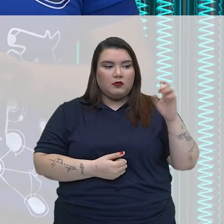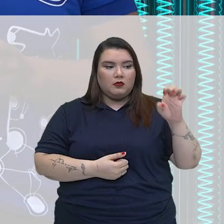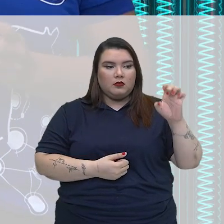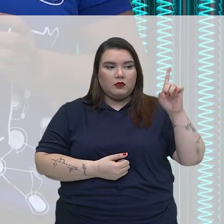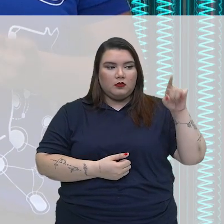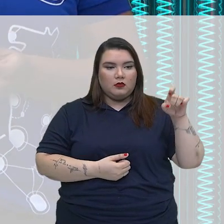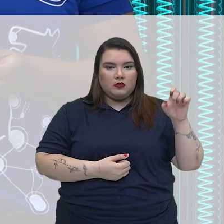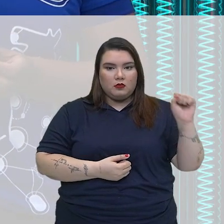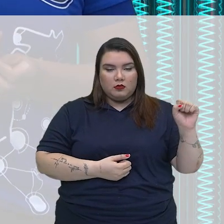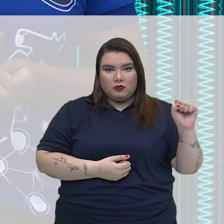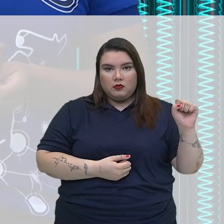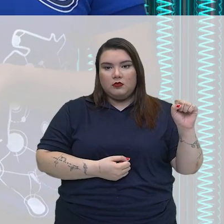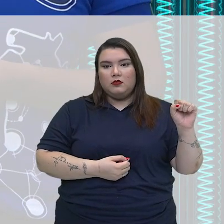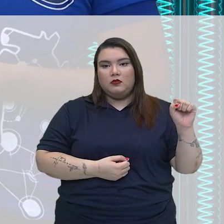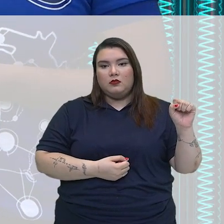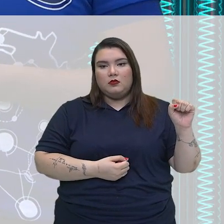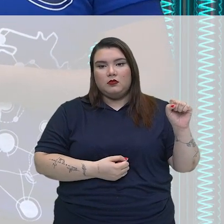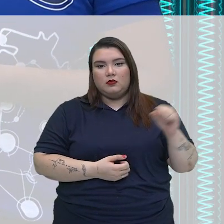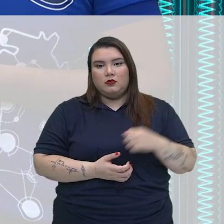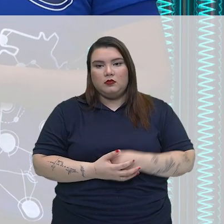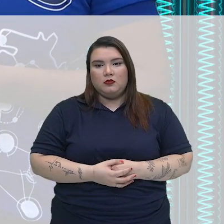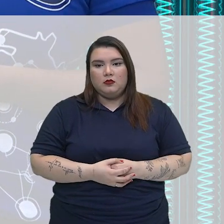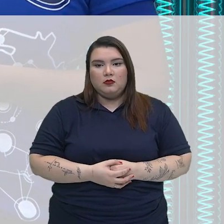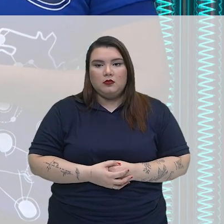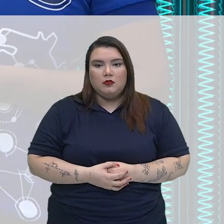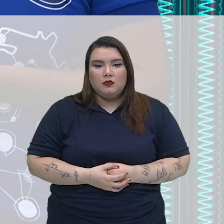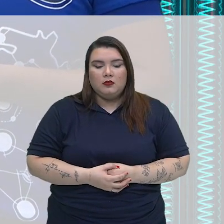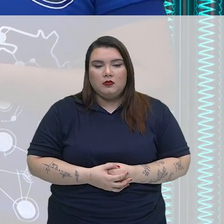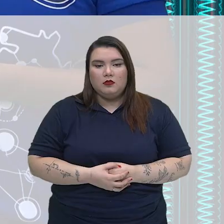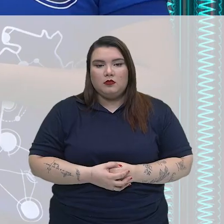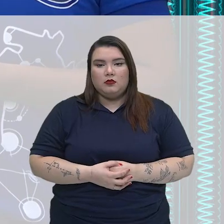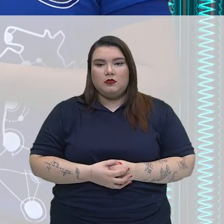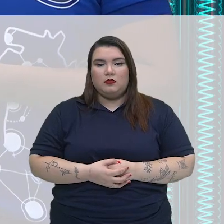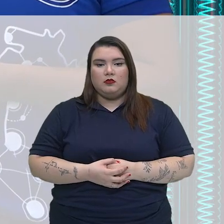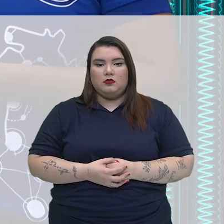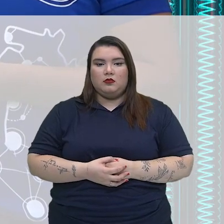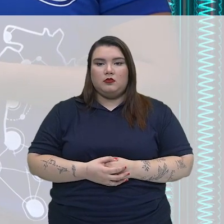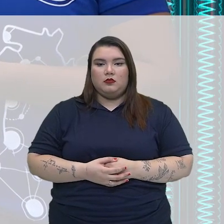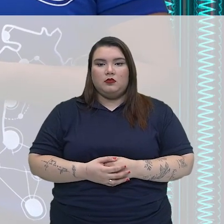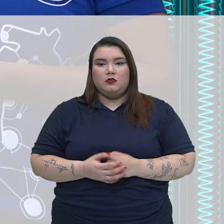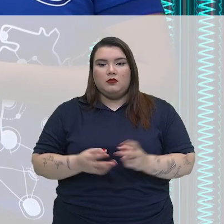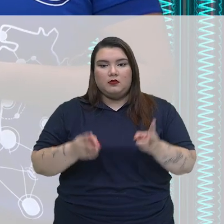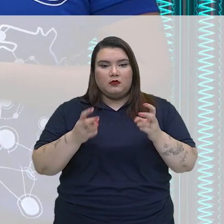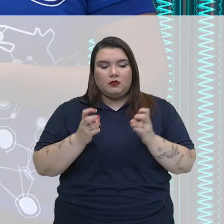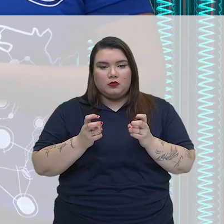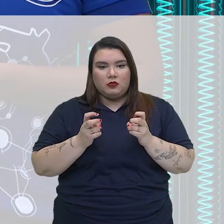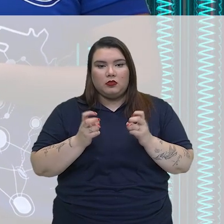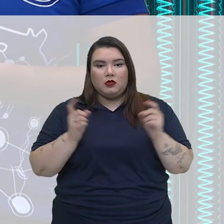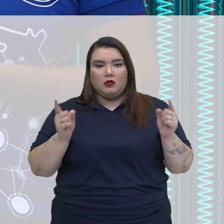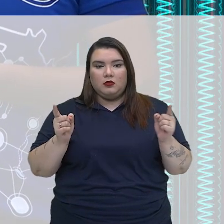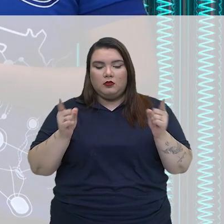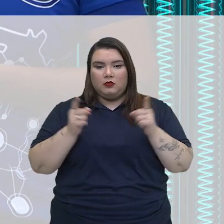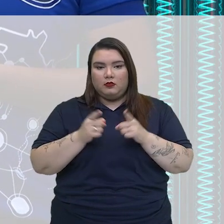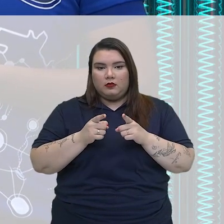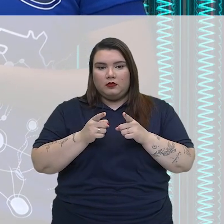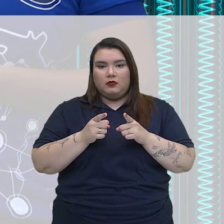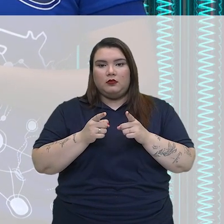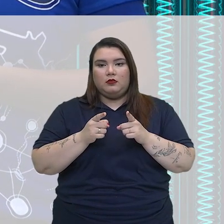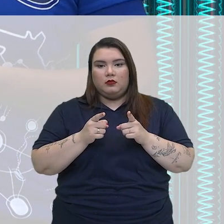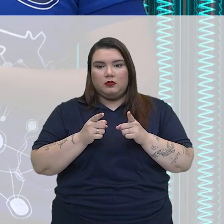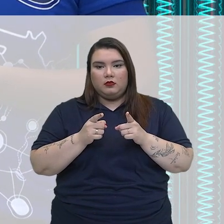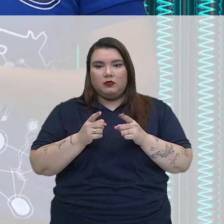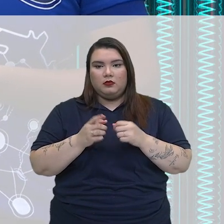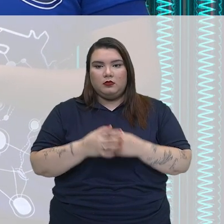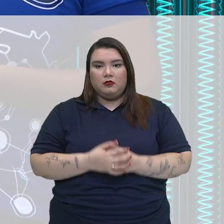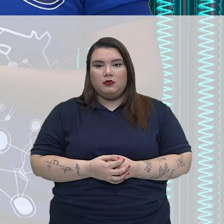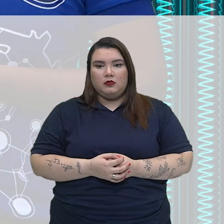organizado. Reduzindo o he fica como his. Então, olha aqui o to be. Ele foi encurtado, né? Ali é is, aqui é